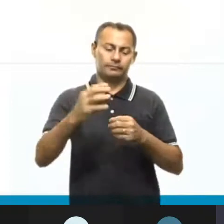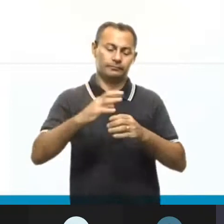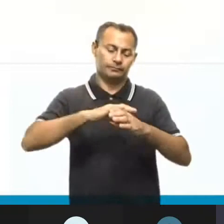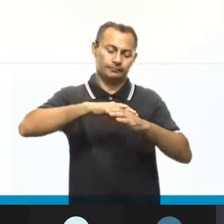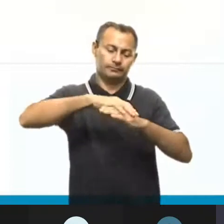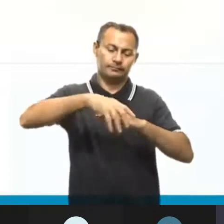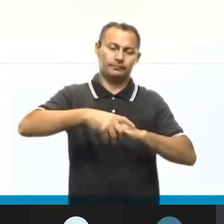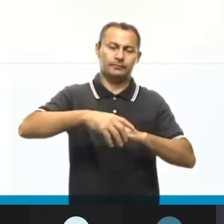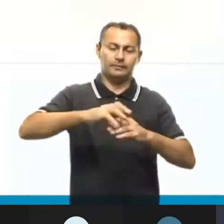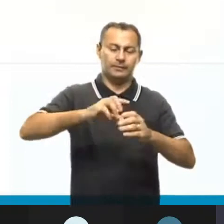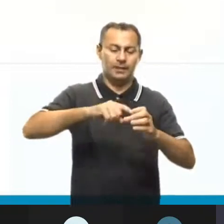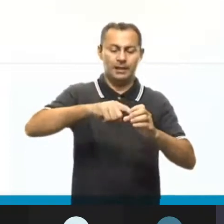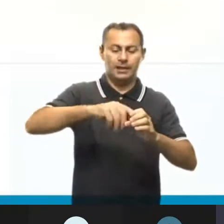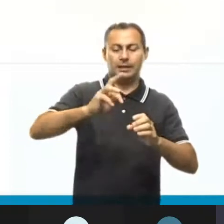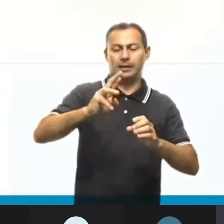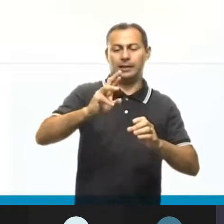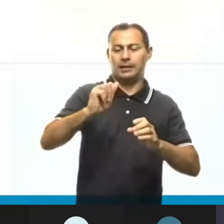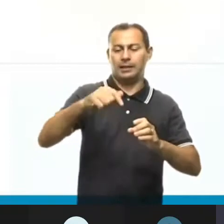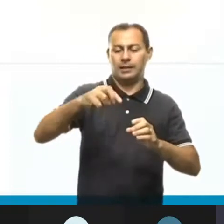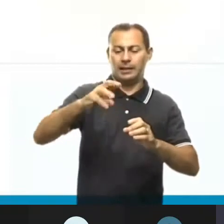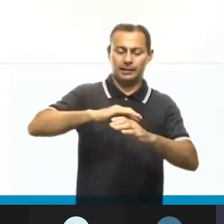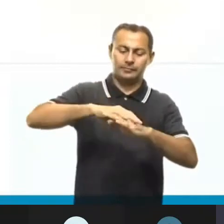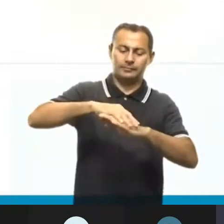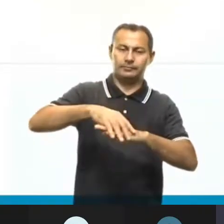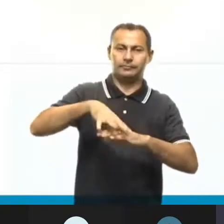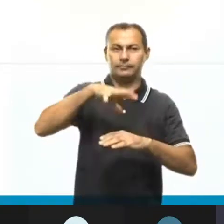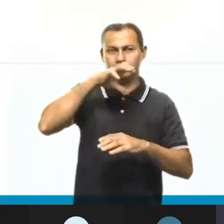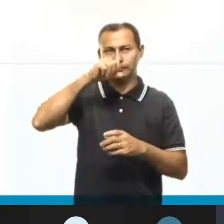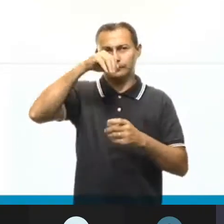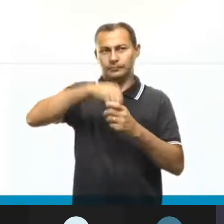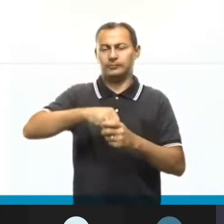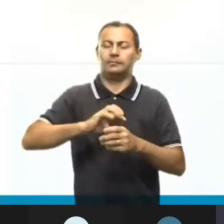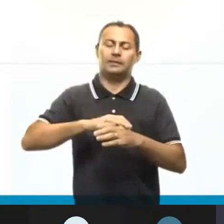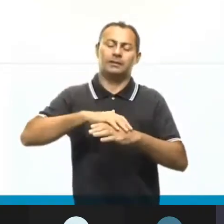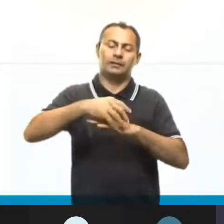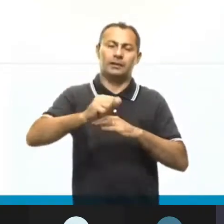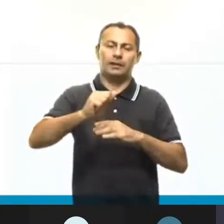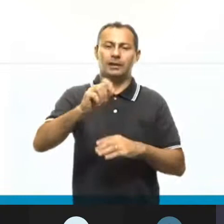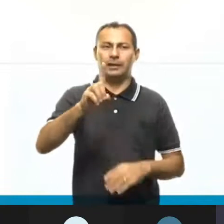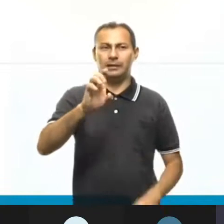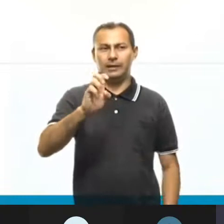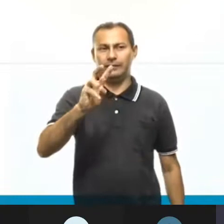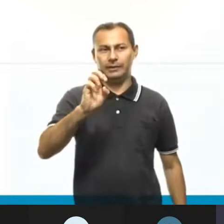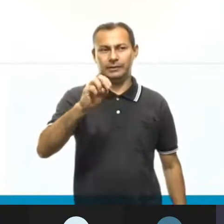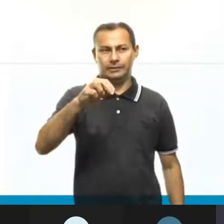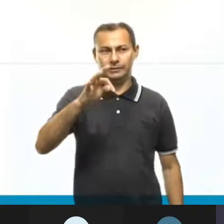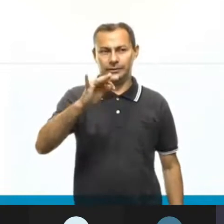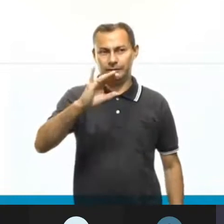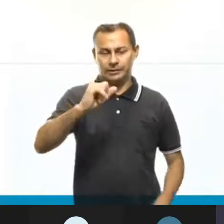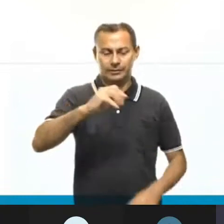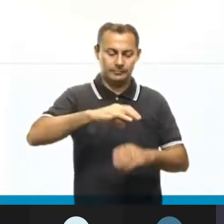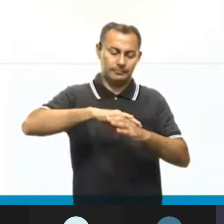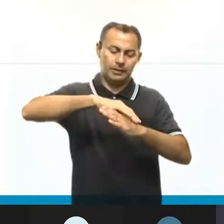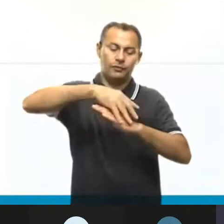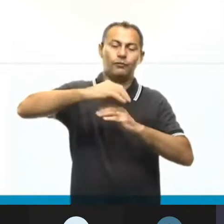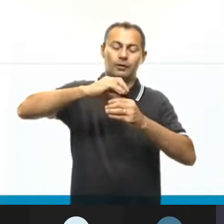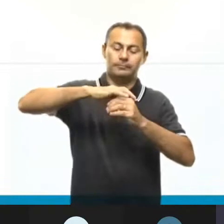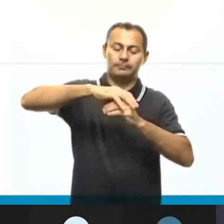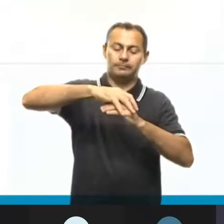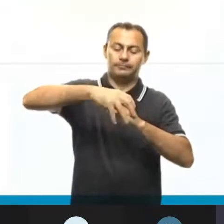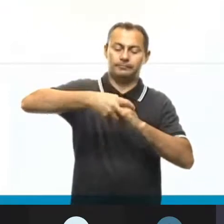externamente a traqueia. Então, o epitélio respiratório reveste aqui internamente e a adventícia ela vai revestir externamente